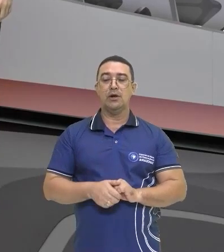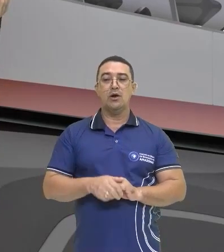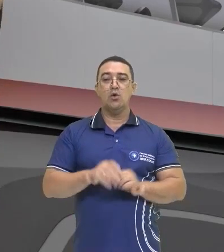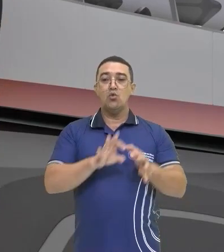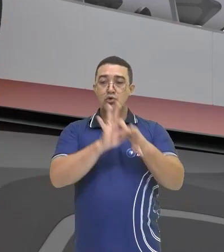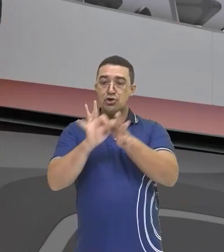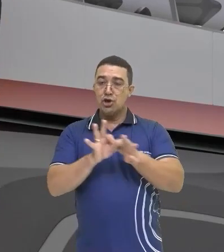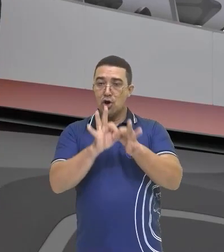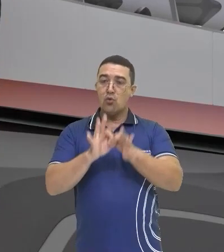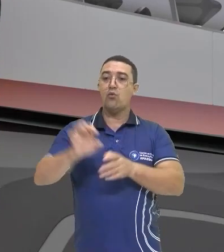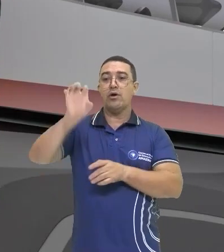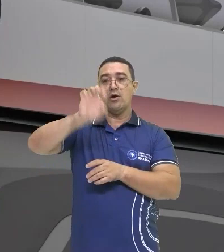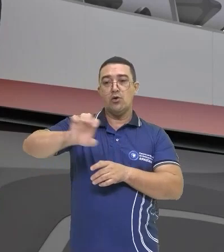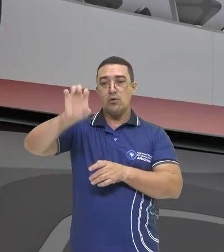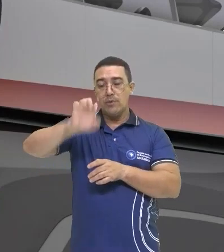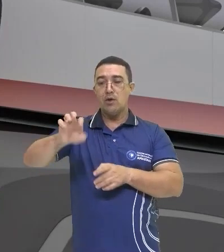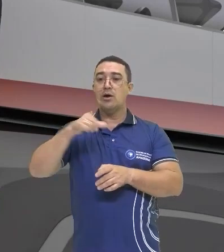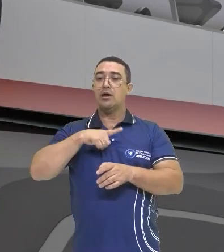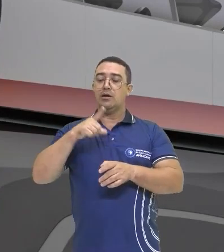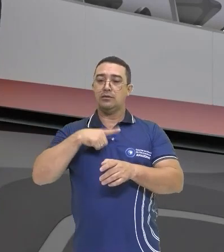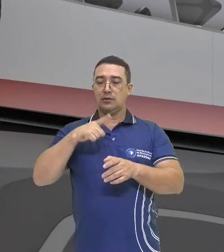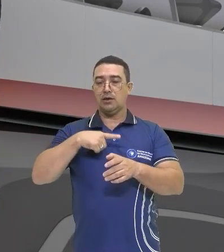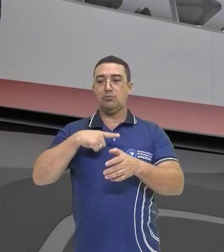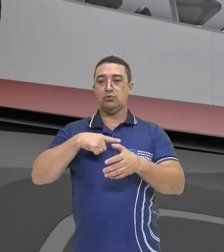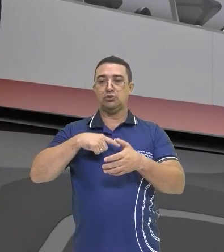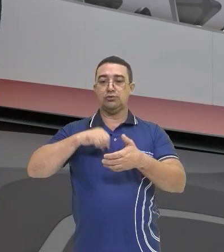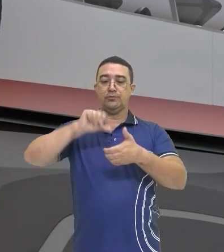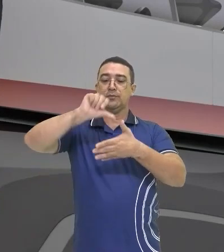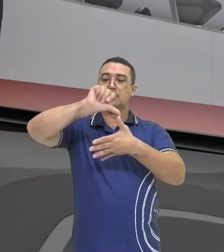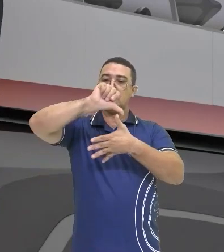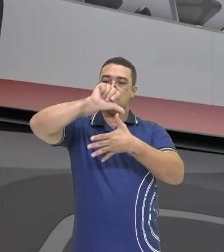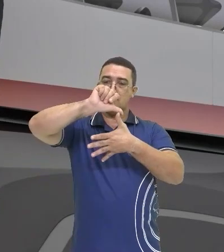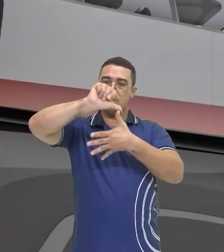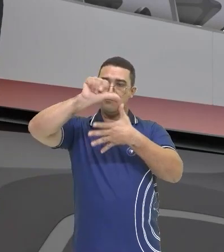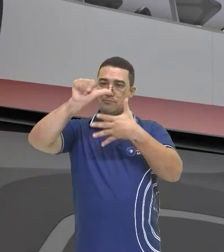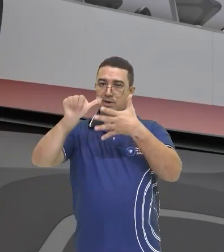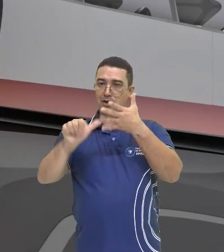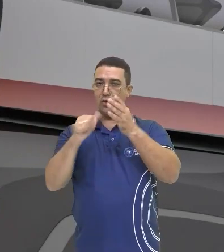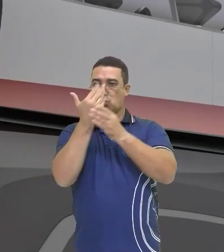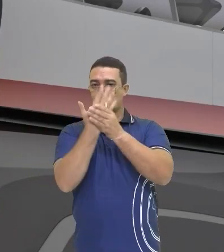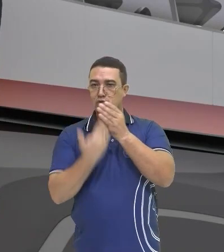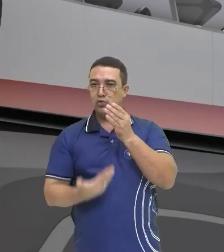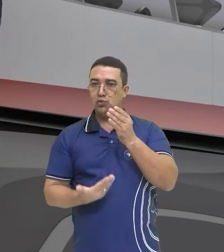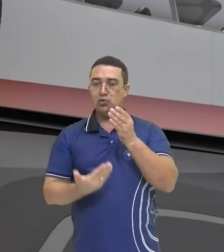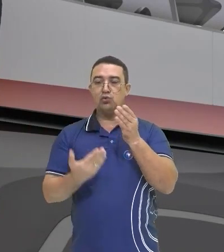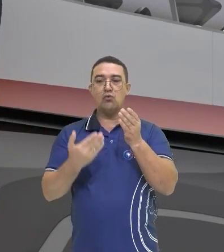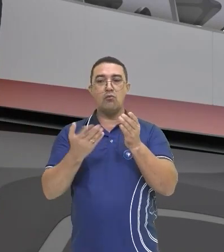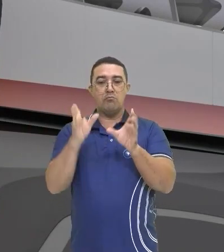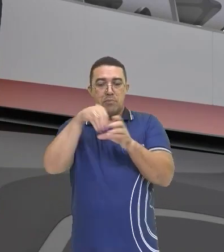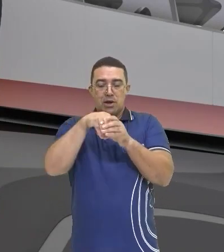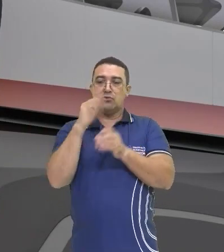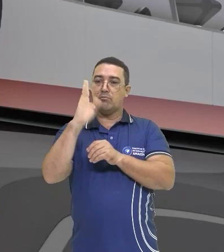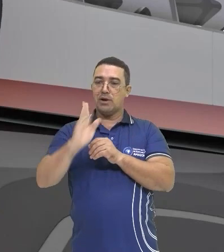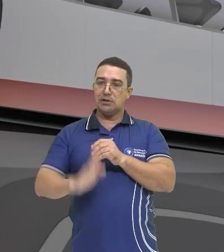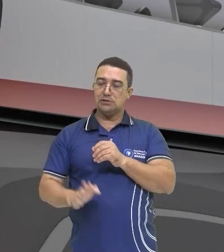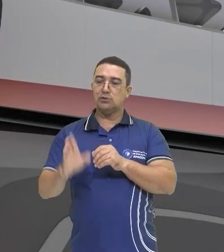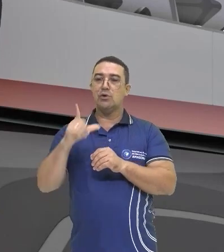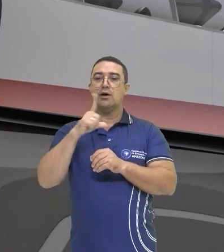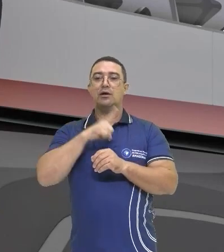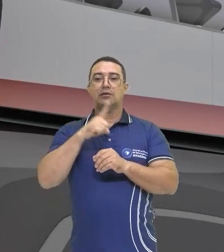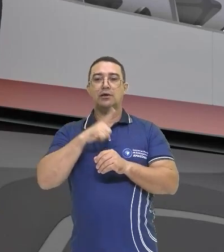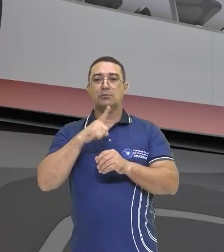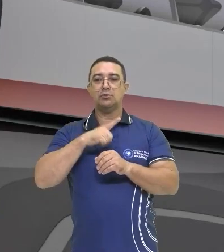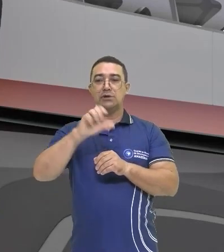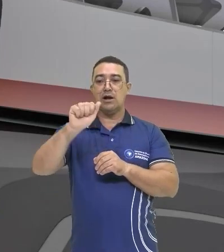Europeia, nós temos o Mercosul, do qual o Brasil faz parte, nós temos a PEC,